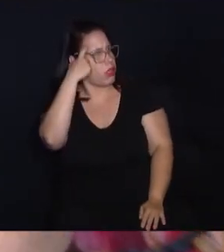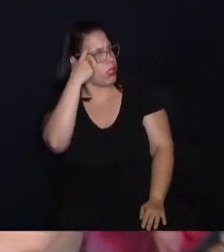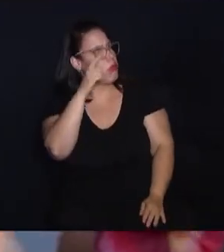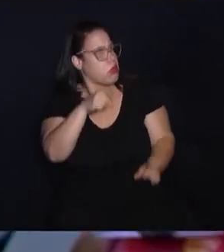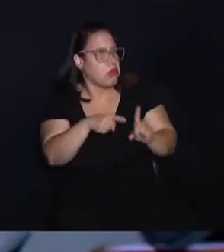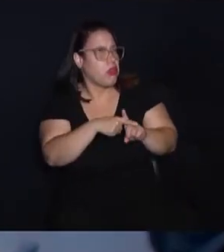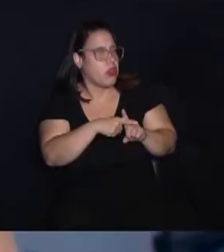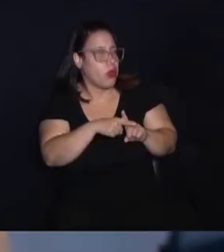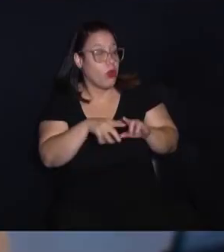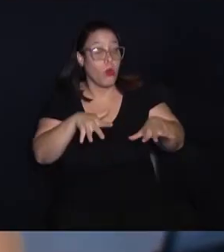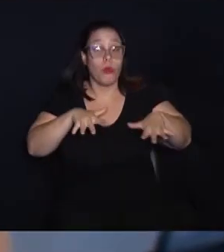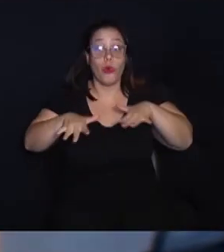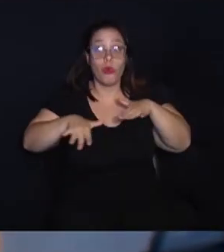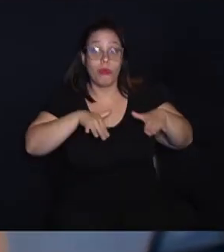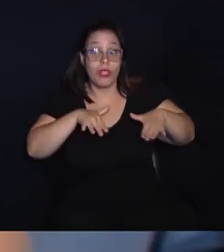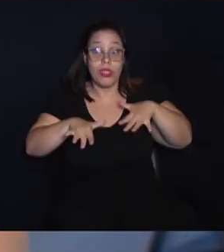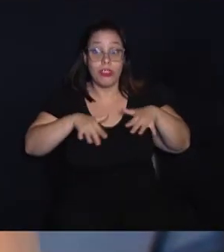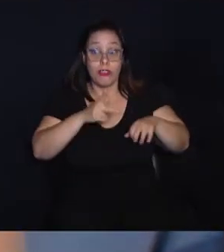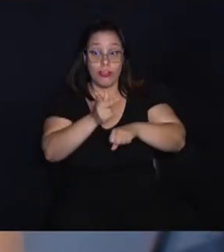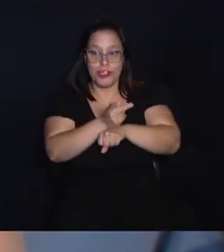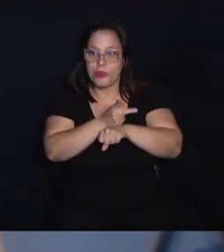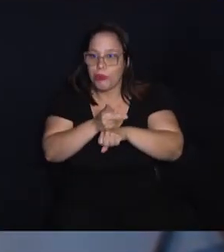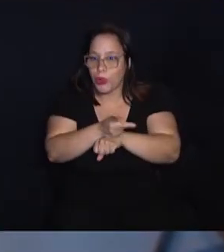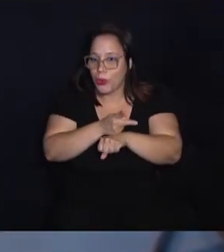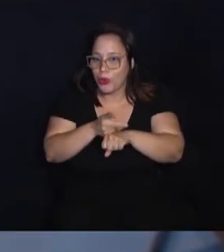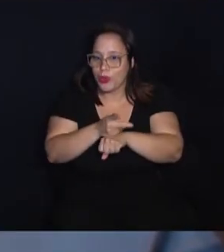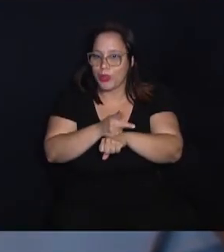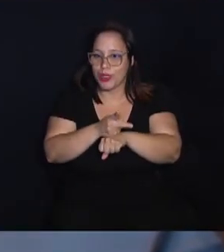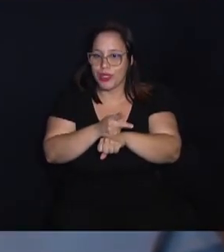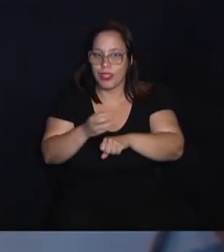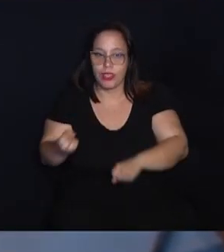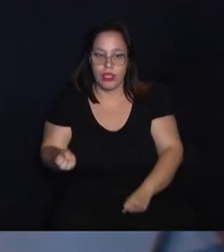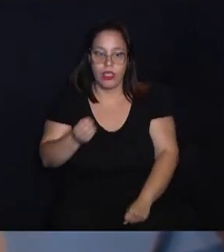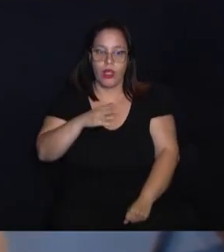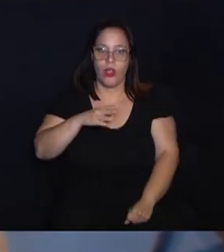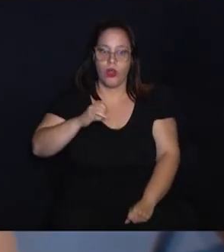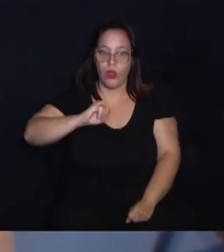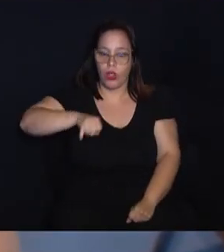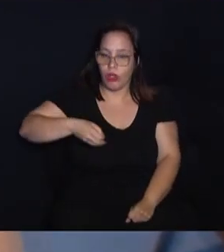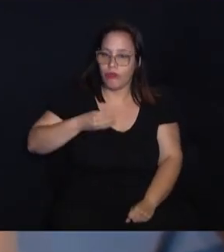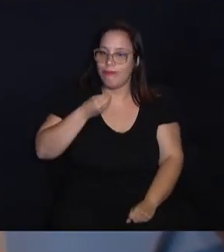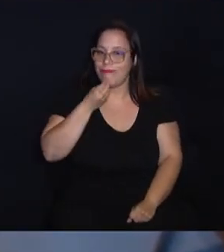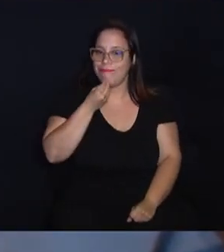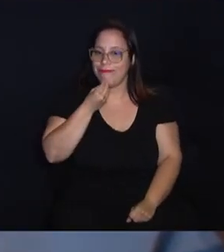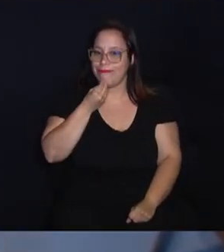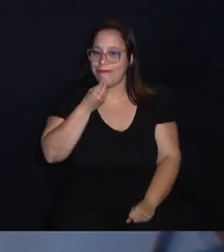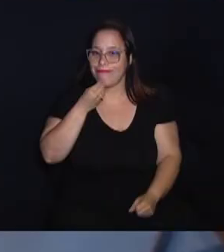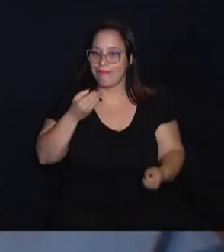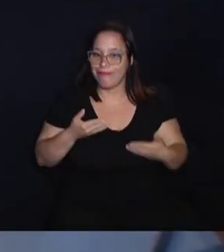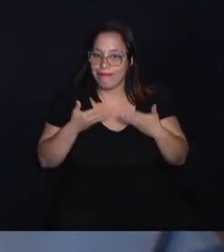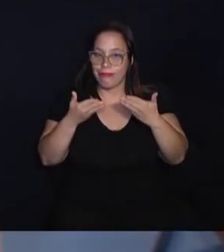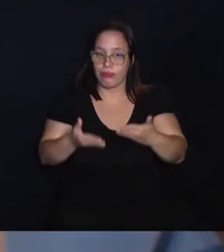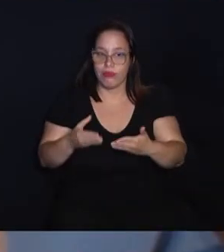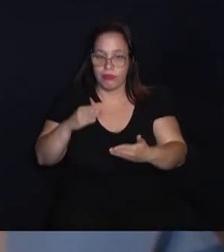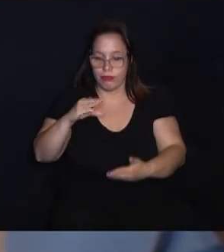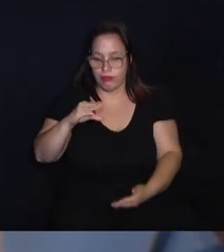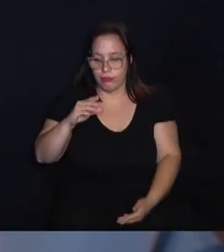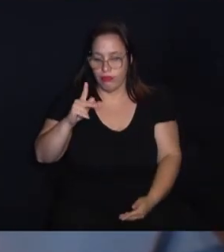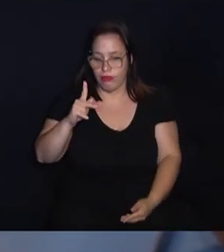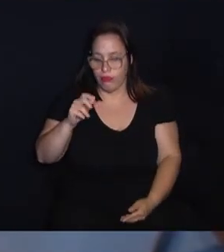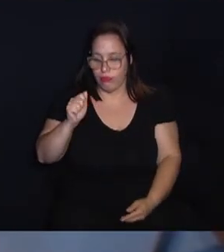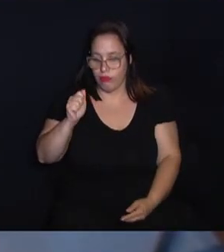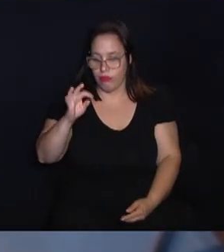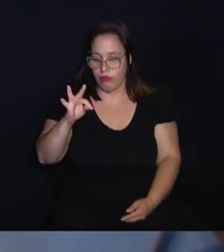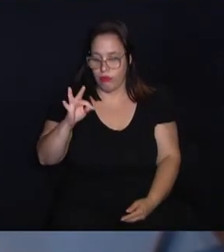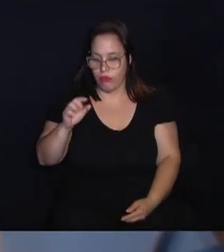mas o movimento, né, de busca para as novas oportunidades que estão dispostas. O CEPAT já está